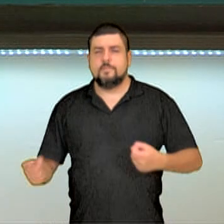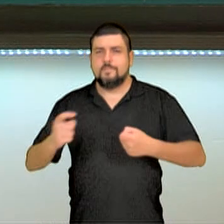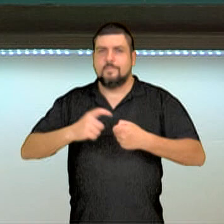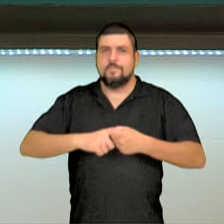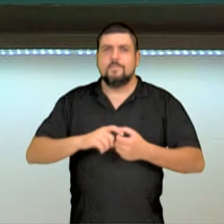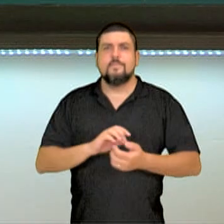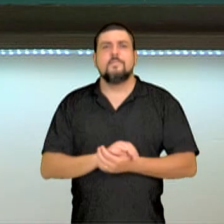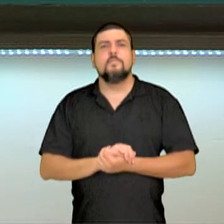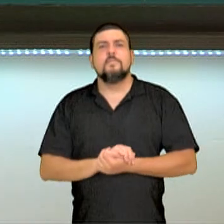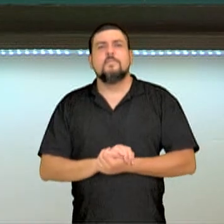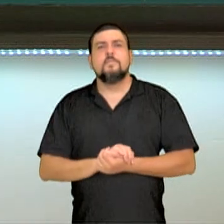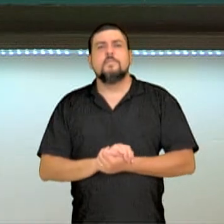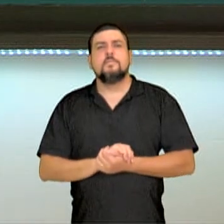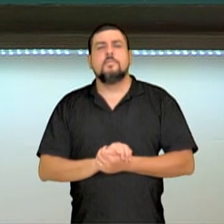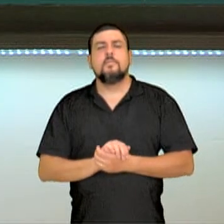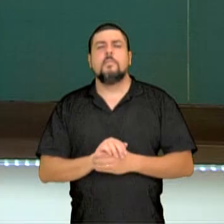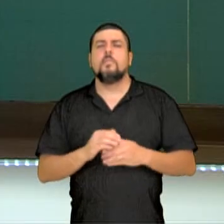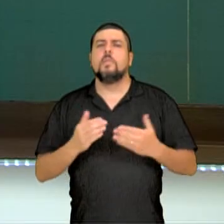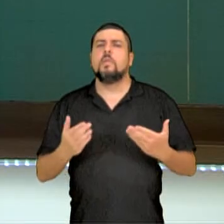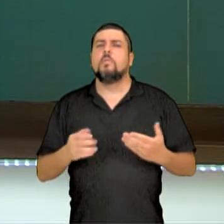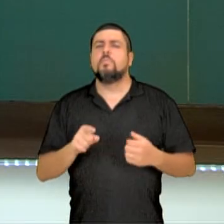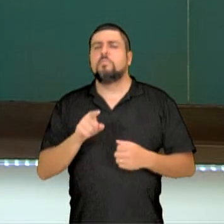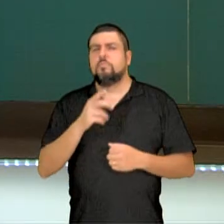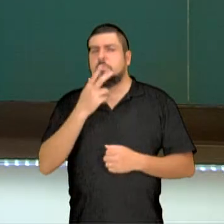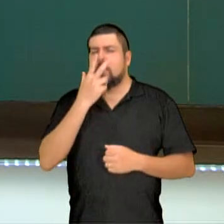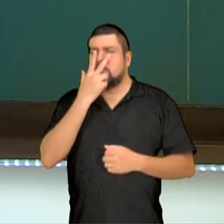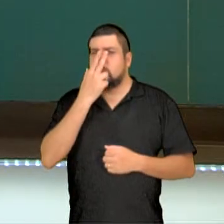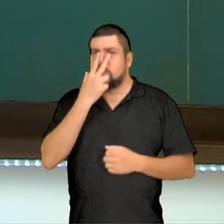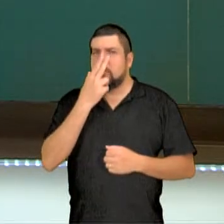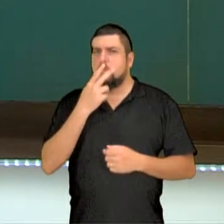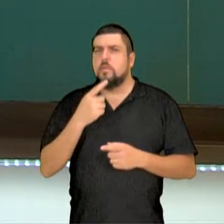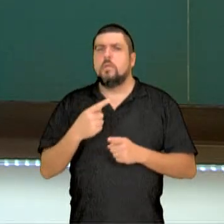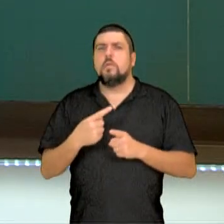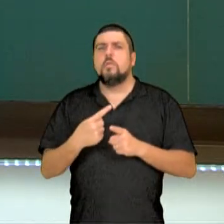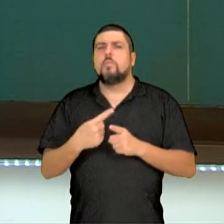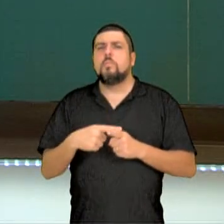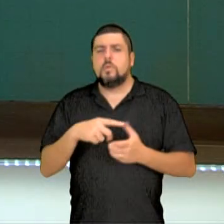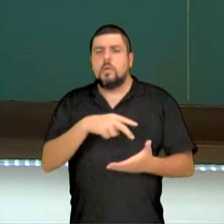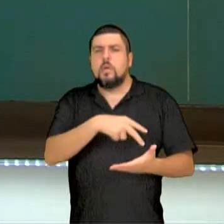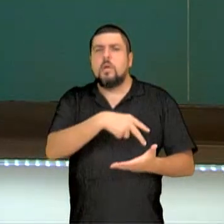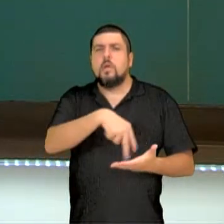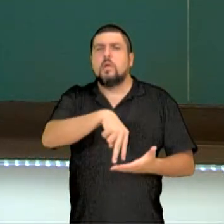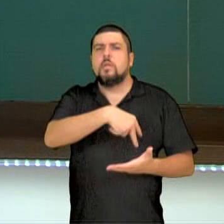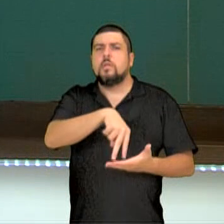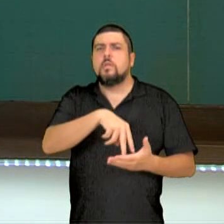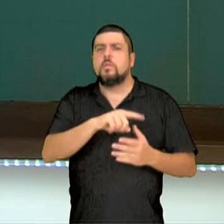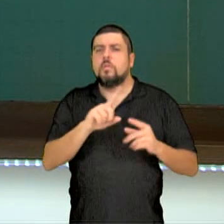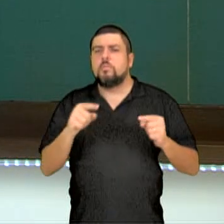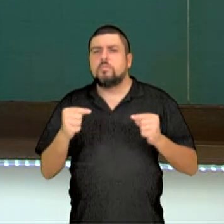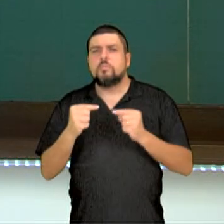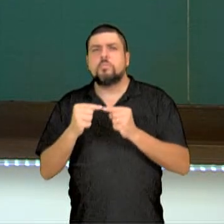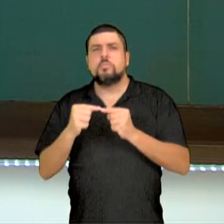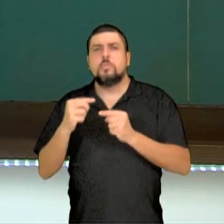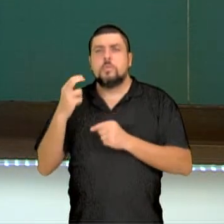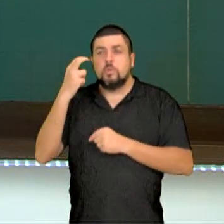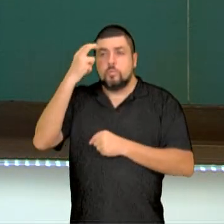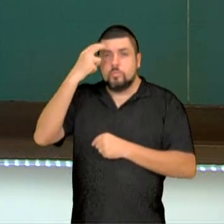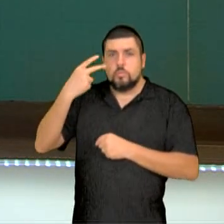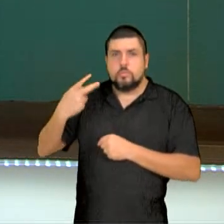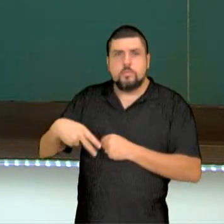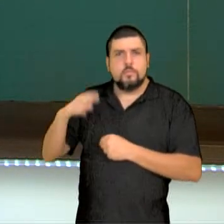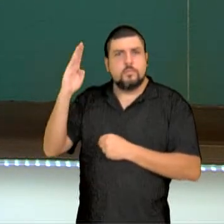Retornamos. Né? Então, o que você acha? Por que ela está fortemente relacionada com a cultura brasileira? O que você colocou